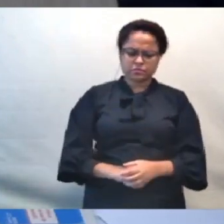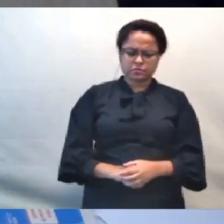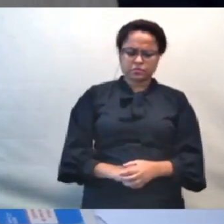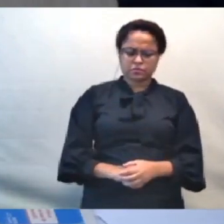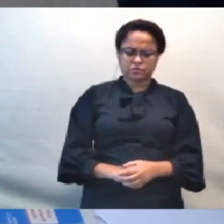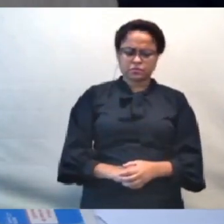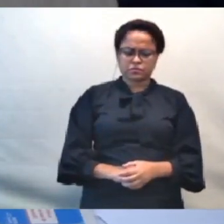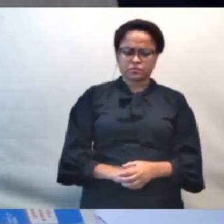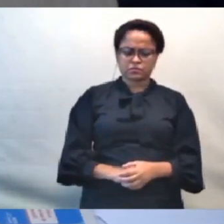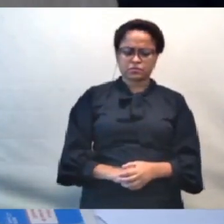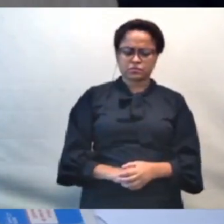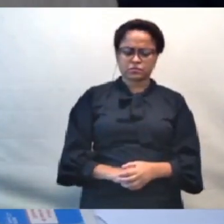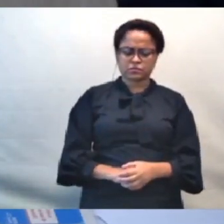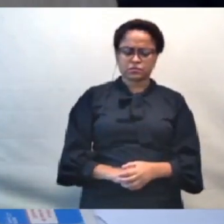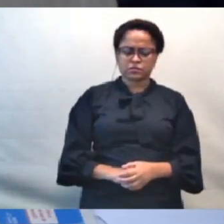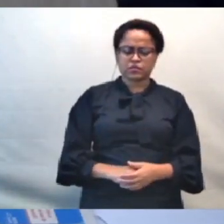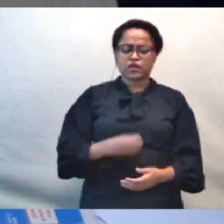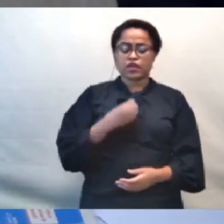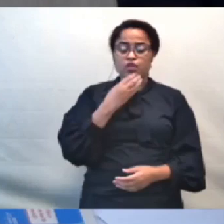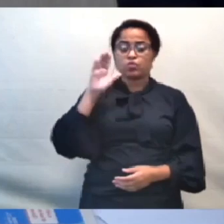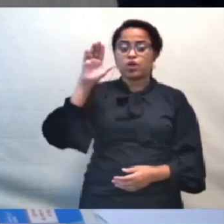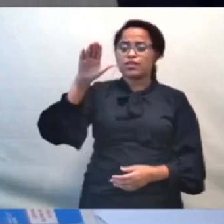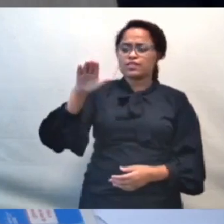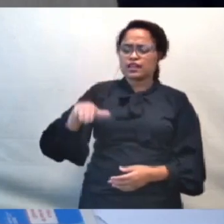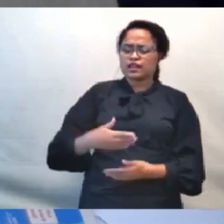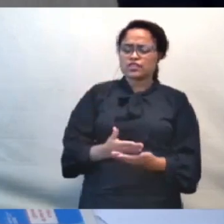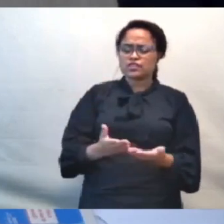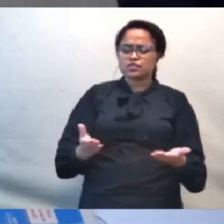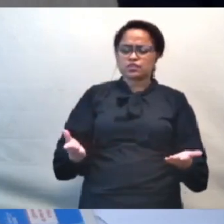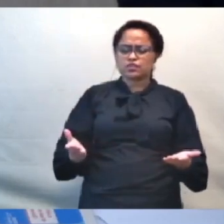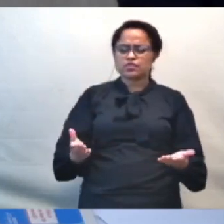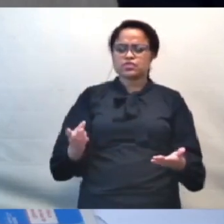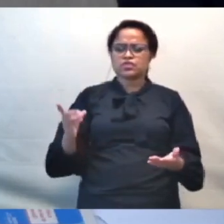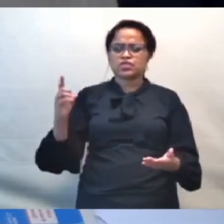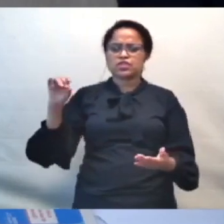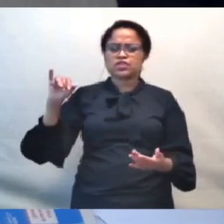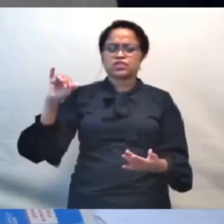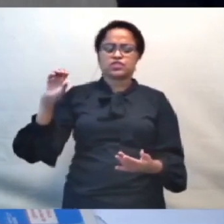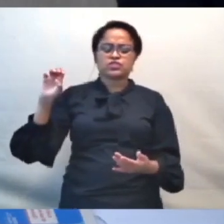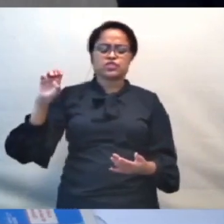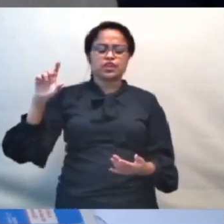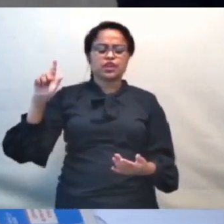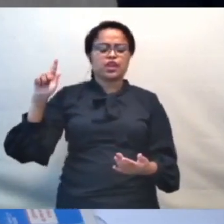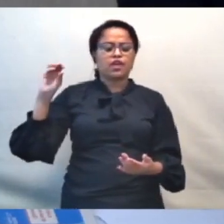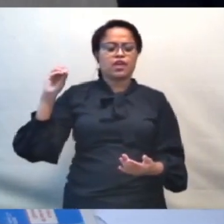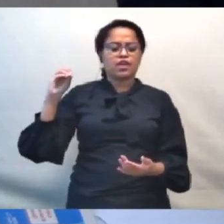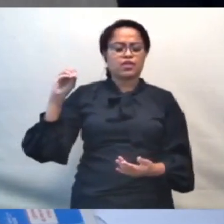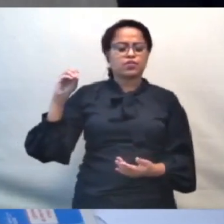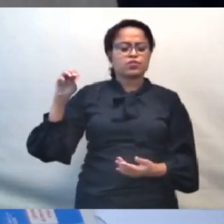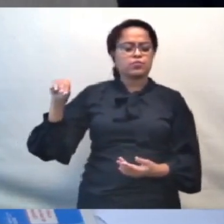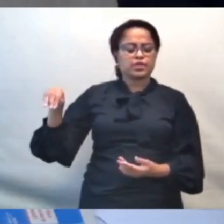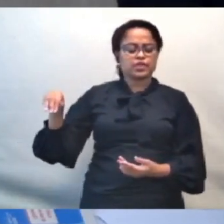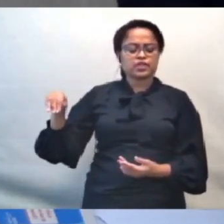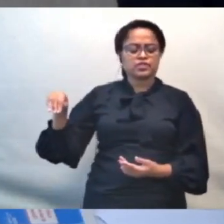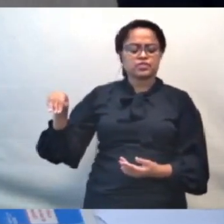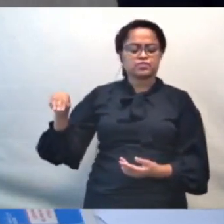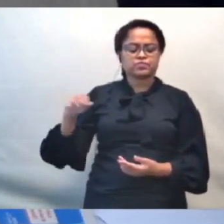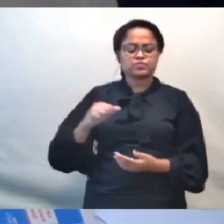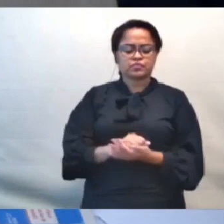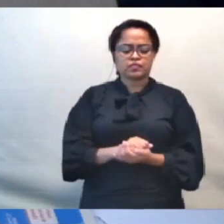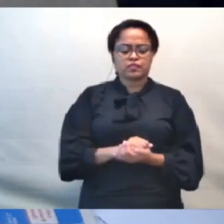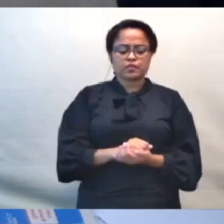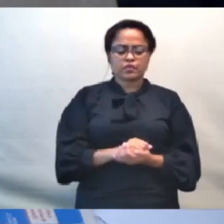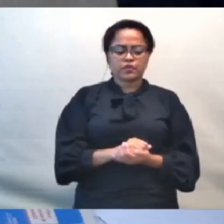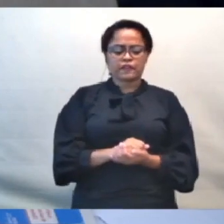Boa tarde a todas e todos. Meu nome é Diego Miranda, sou professor da rede municipal e atualmente membro da diretoria colegiada do Sindi Rede BH.